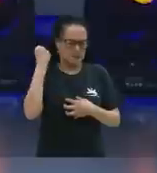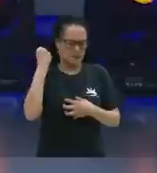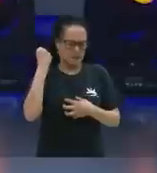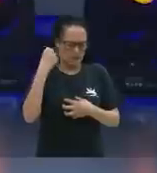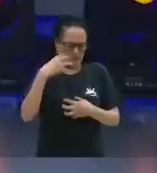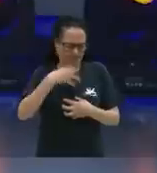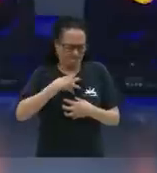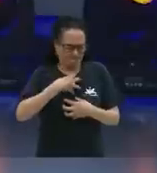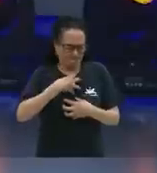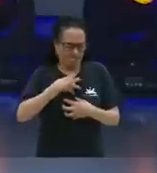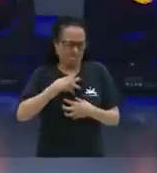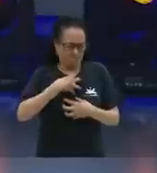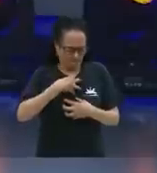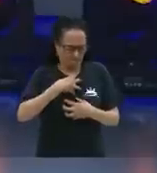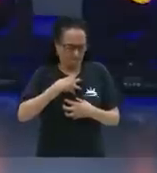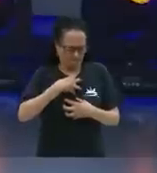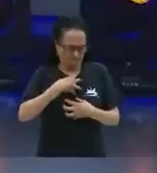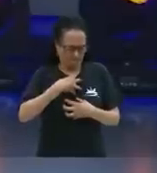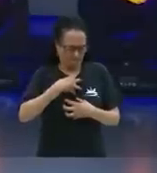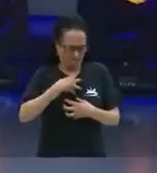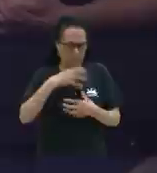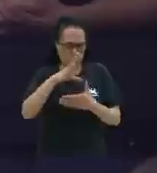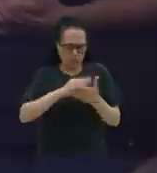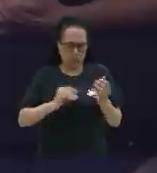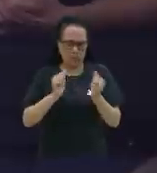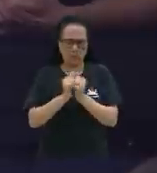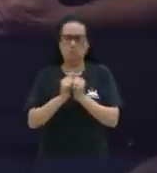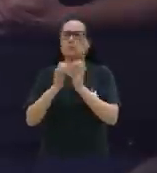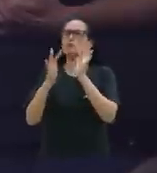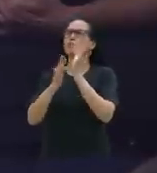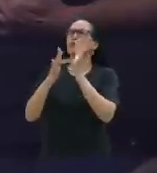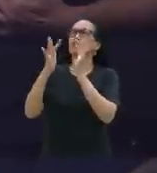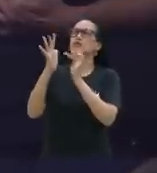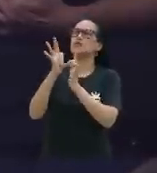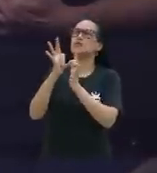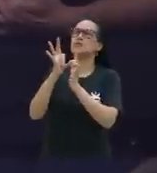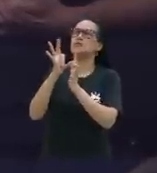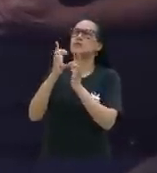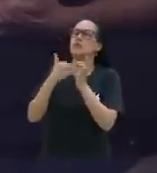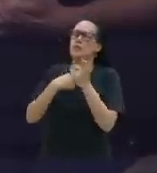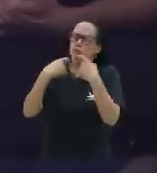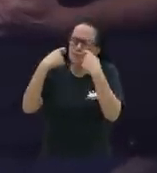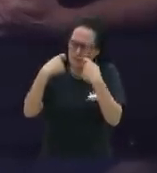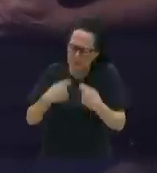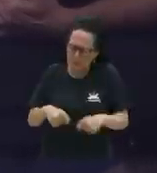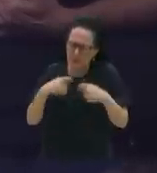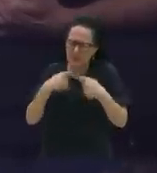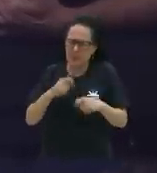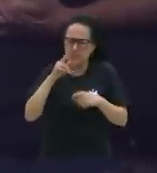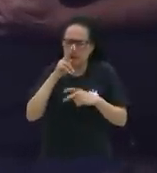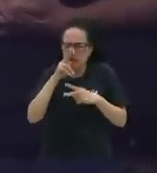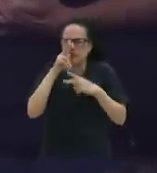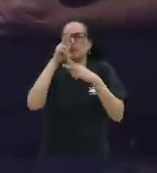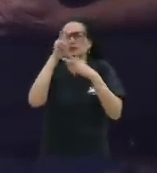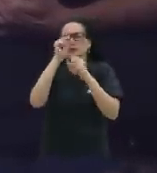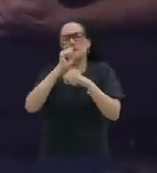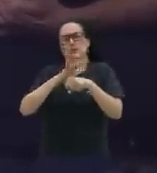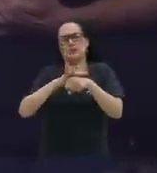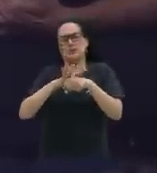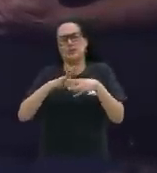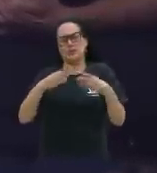ressentimentos. Diga comigo: Jesus, eu preciso desta força que cura, Senhor.